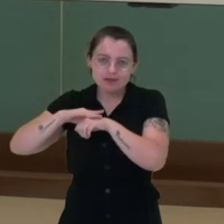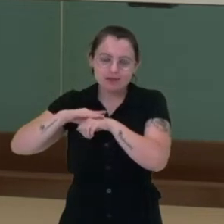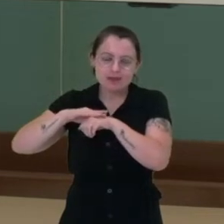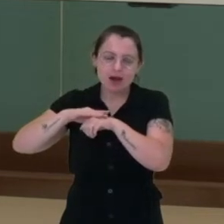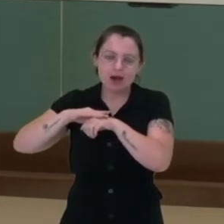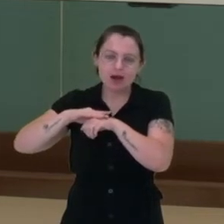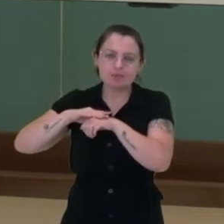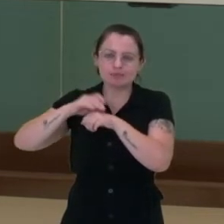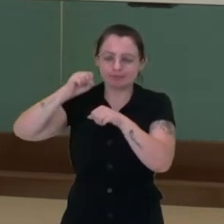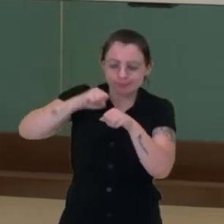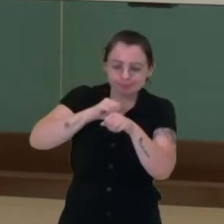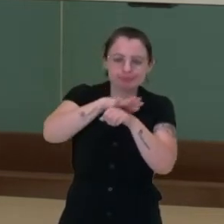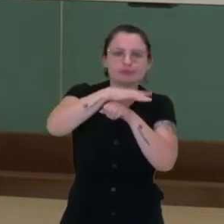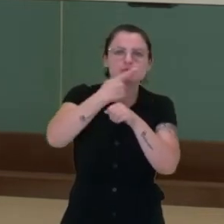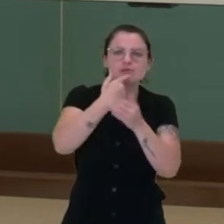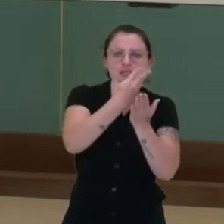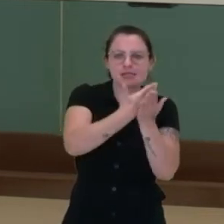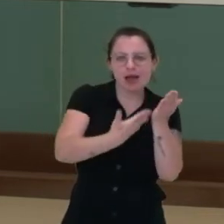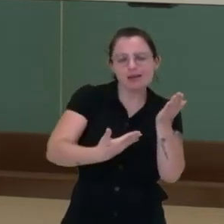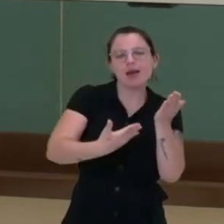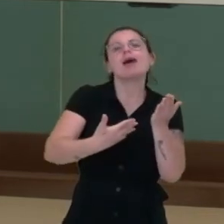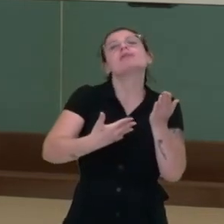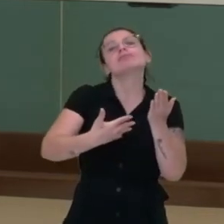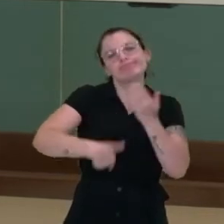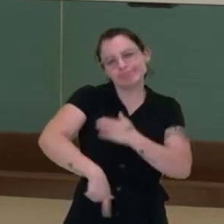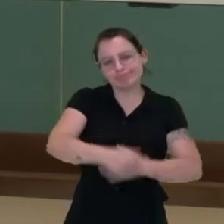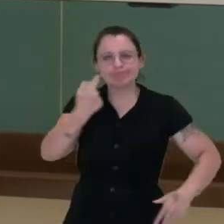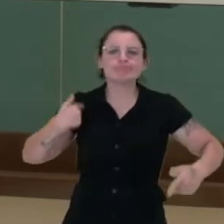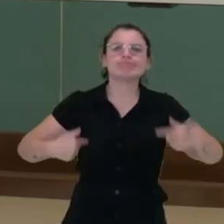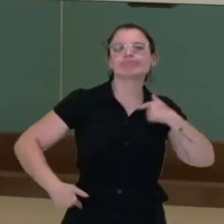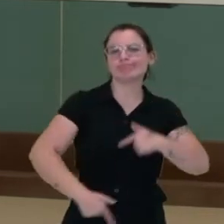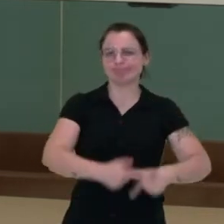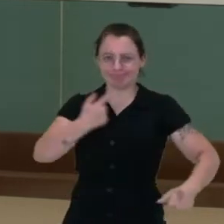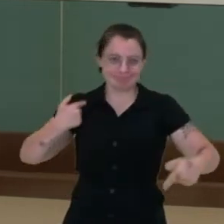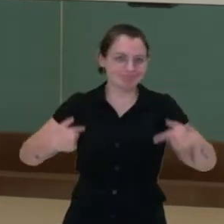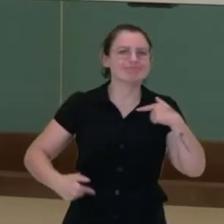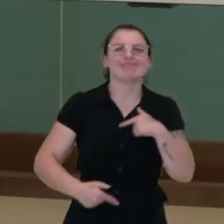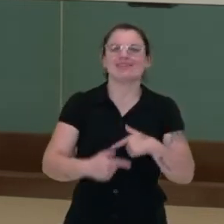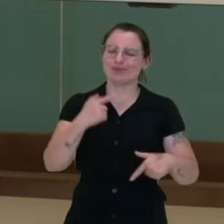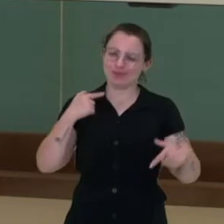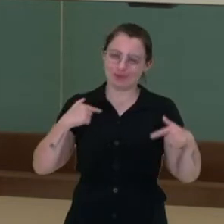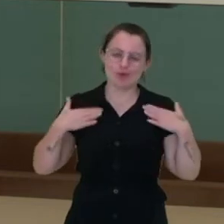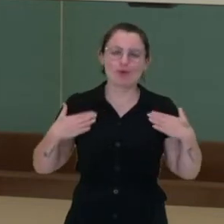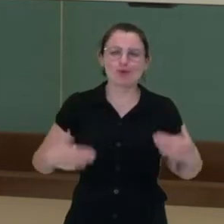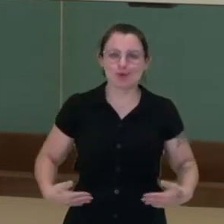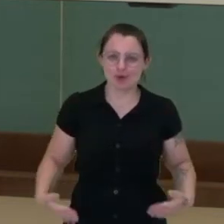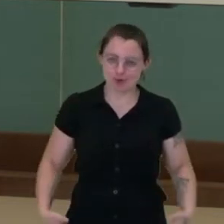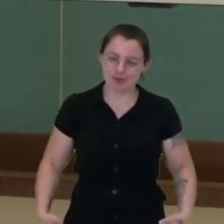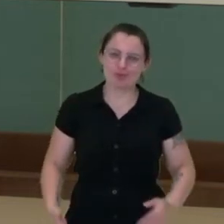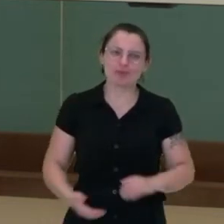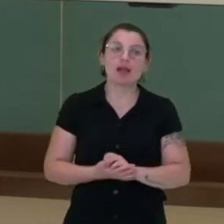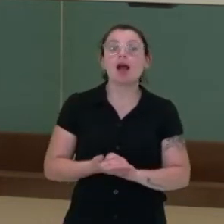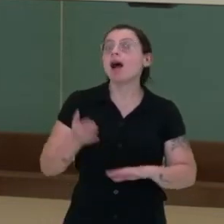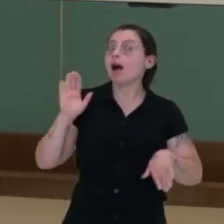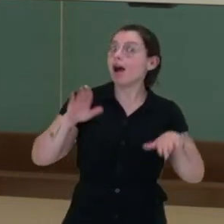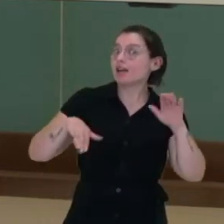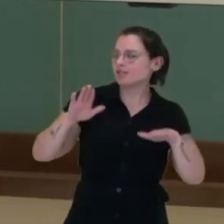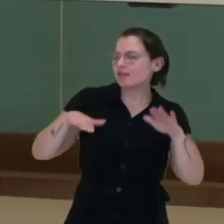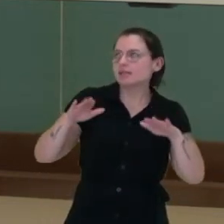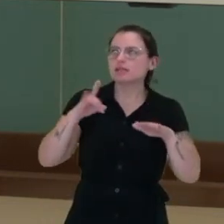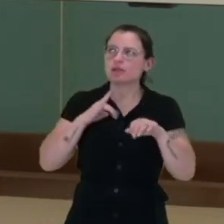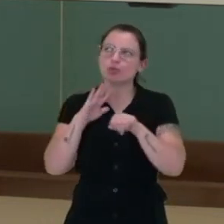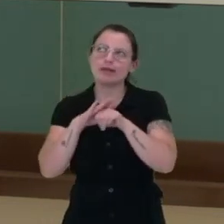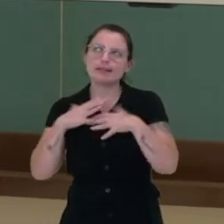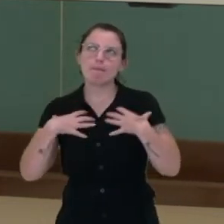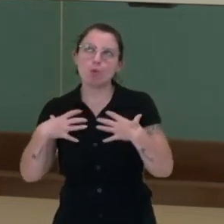pelo sangue para outras regiões do corpo. Por exemplo, poderia estar no sistema respiratório, no pulmão,